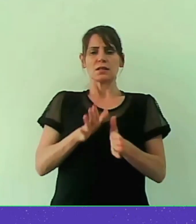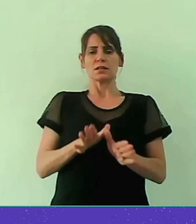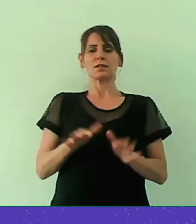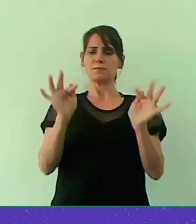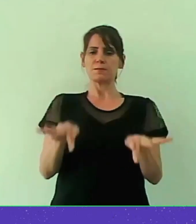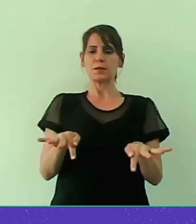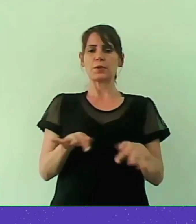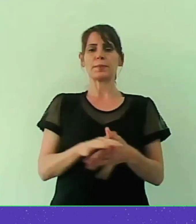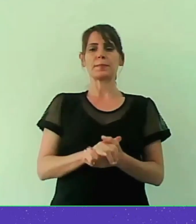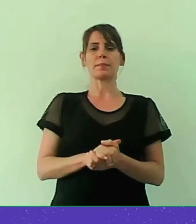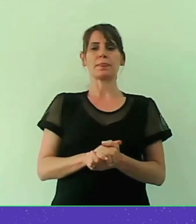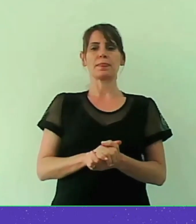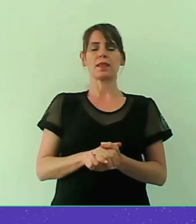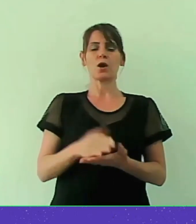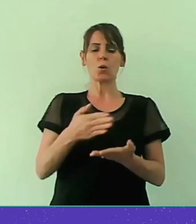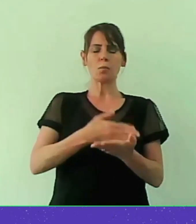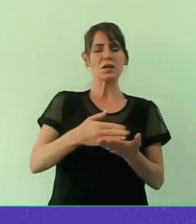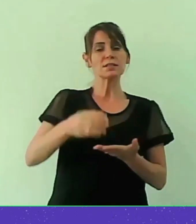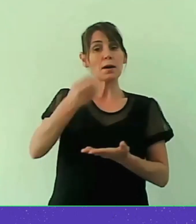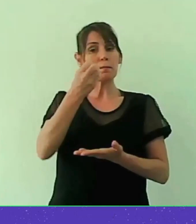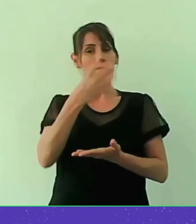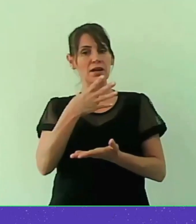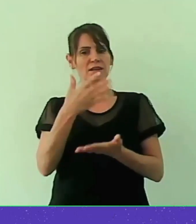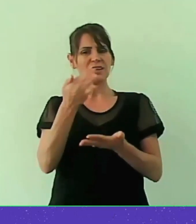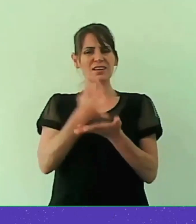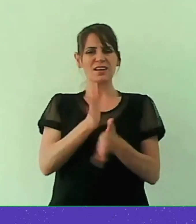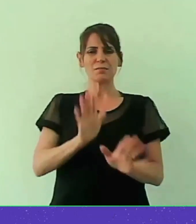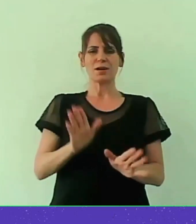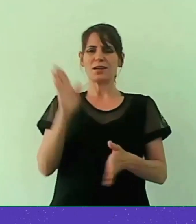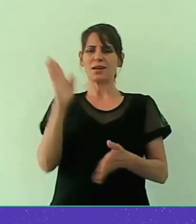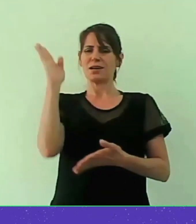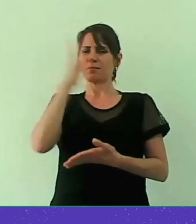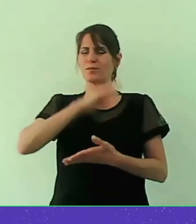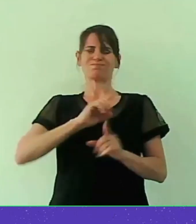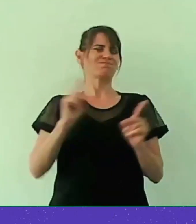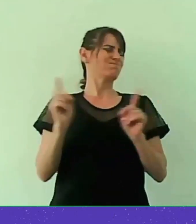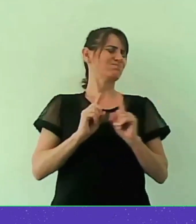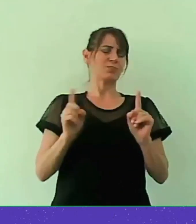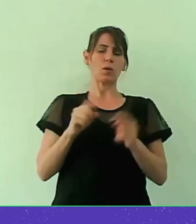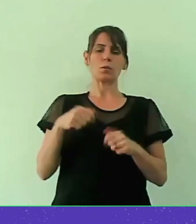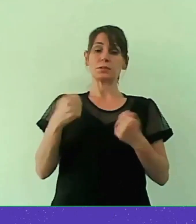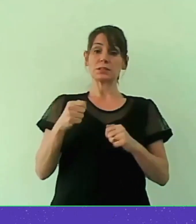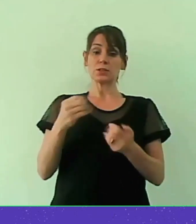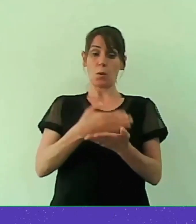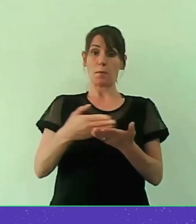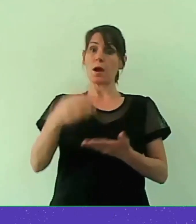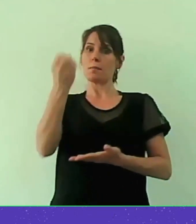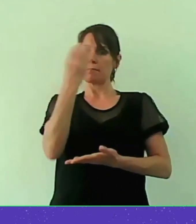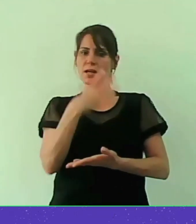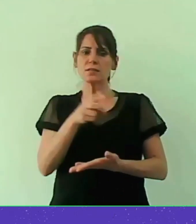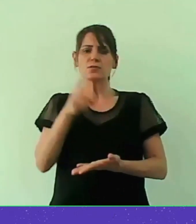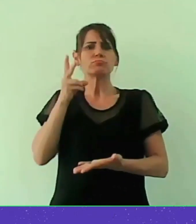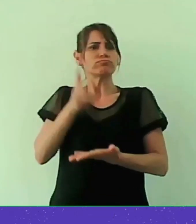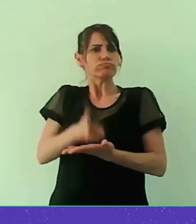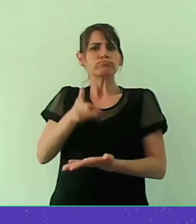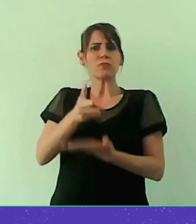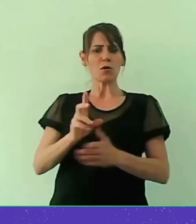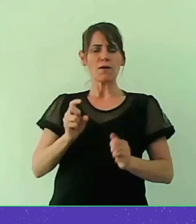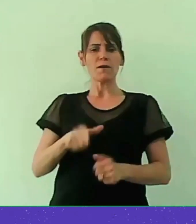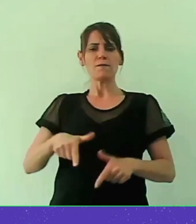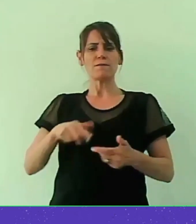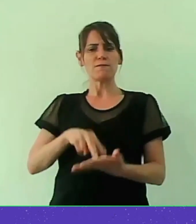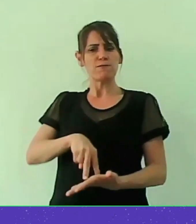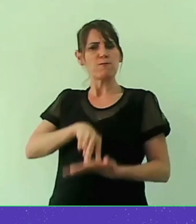e terminar mal. Temos que começar bem, continuar bem até o